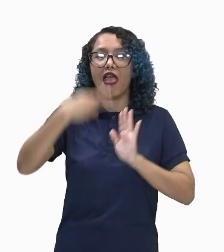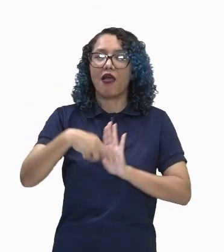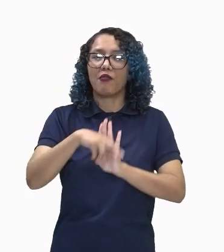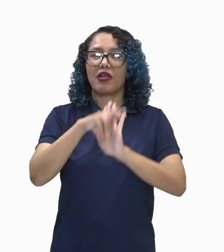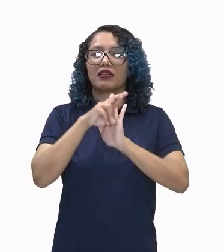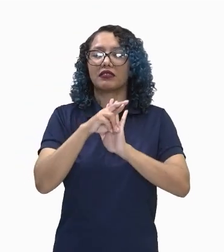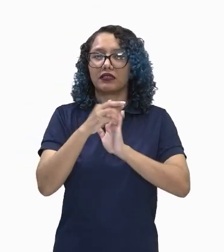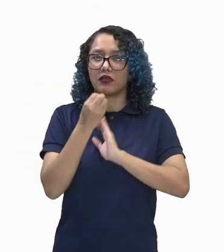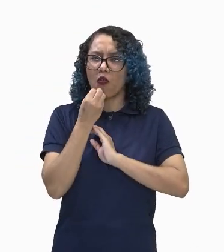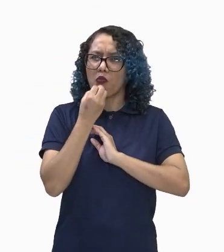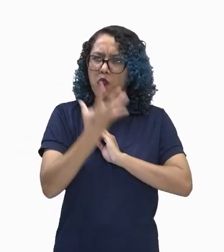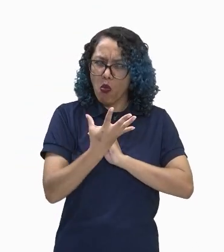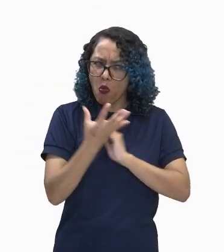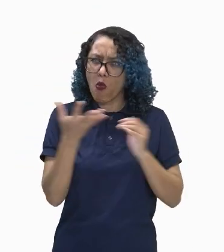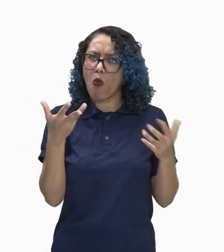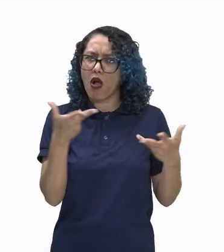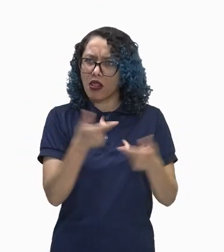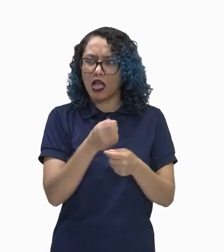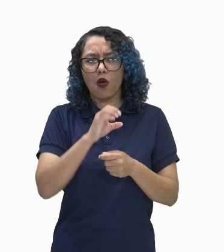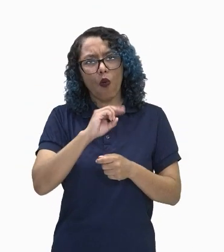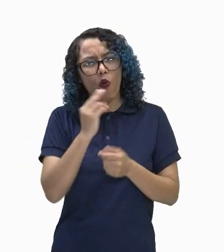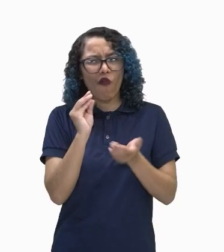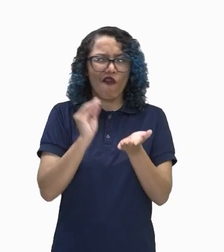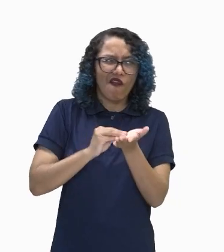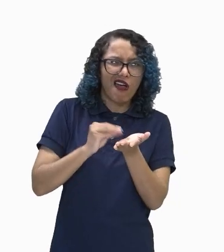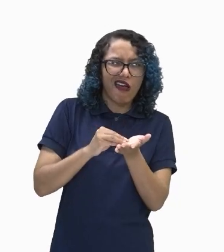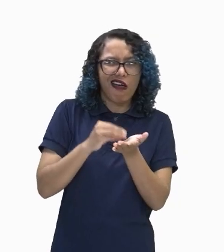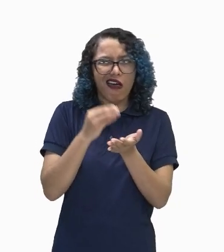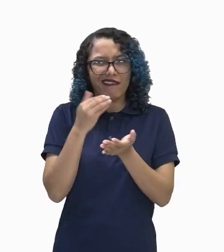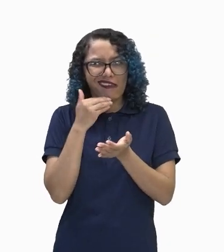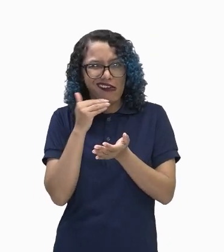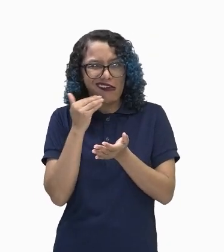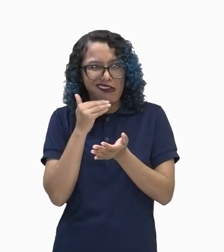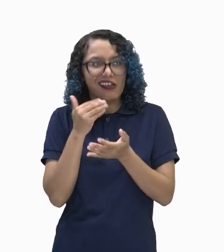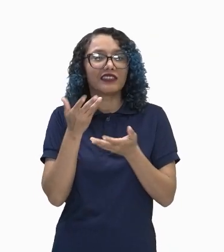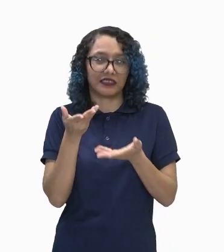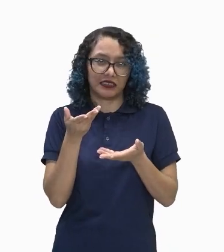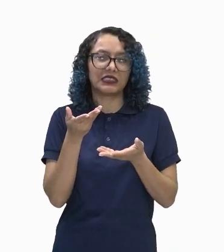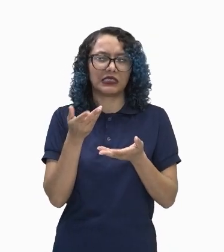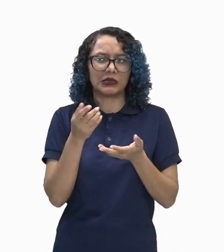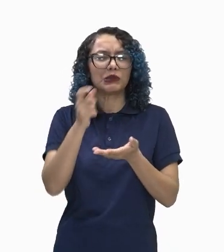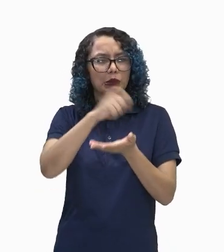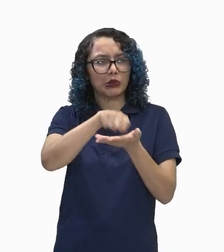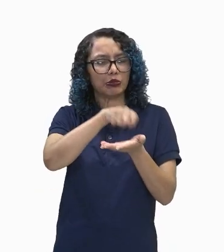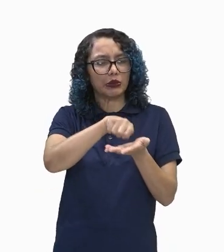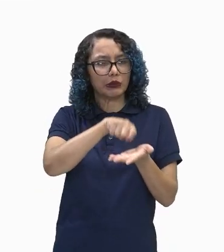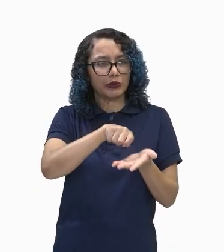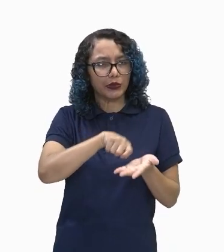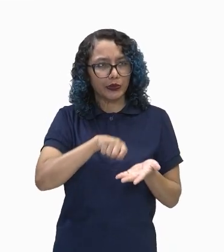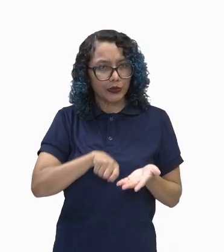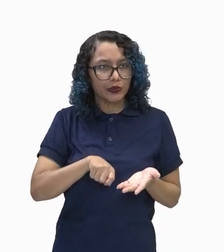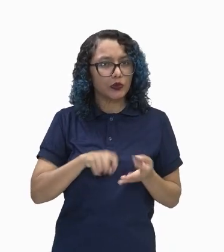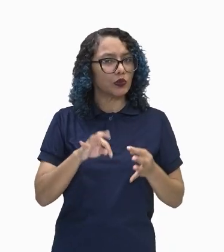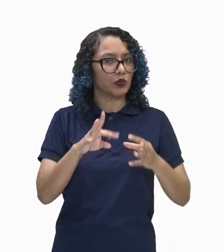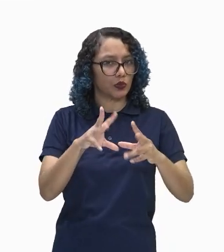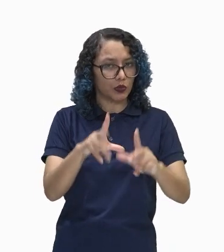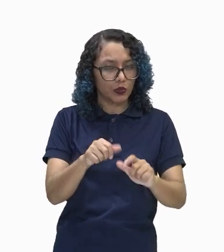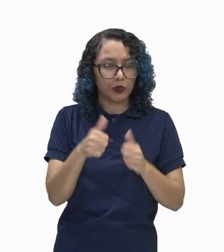se de repente faltou um pouquinho ali na atuação. E assim você vai